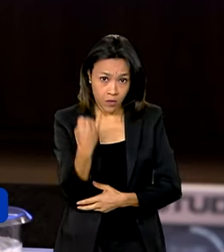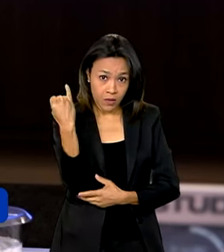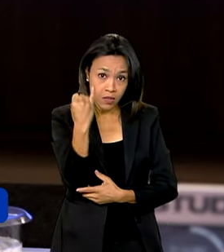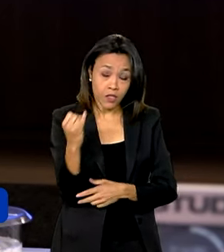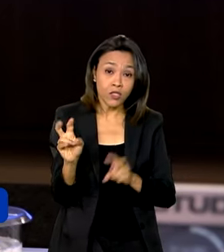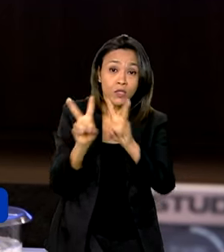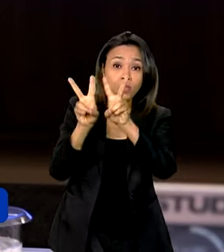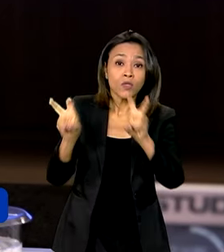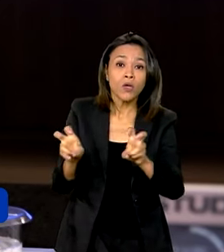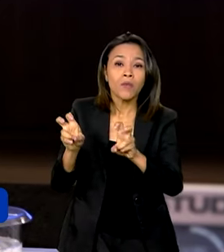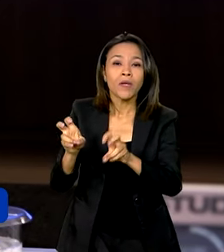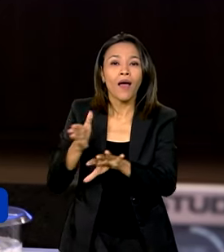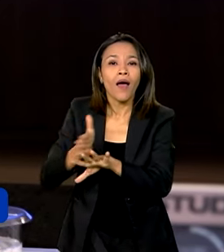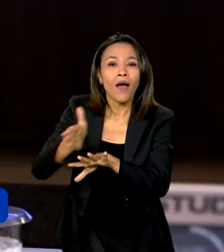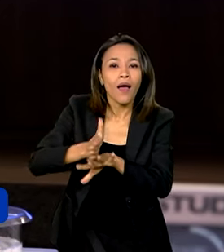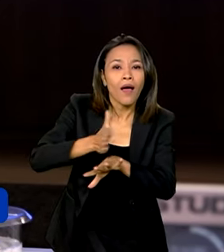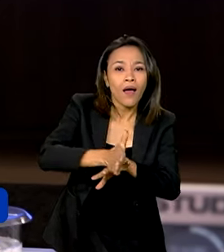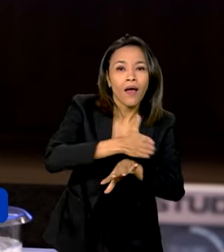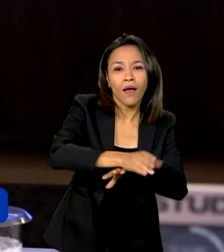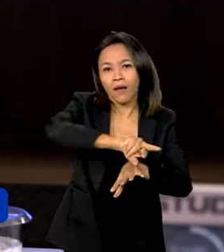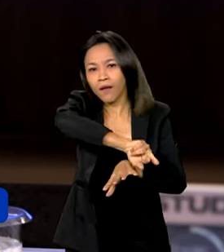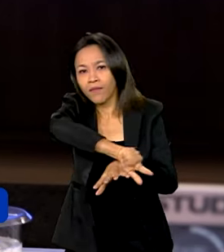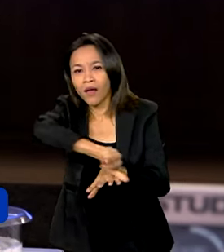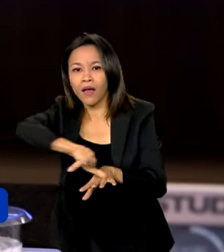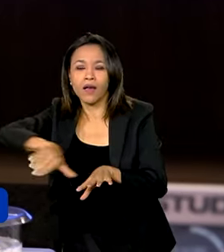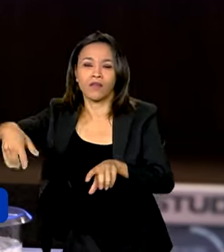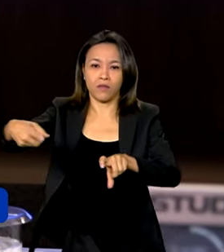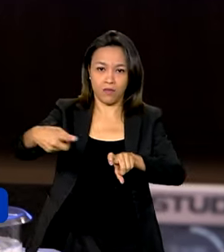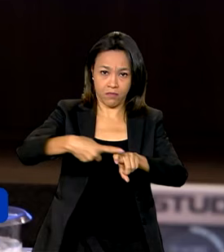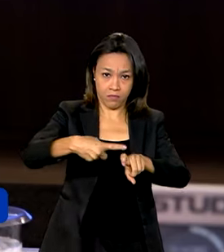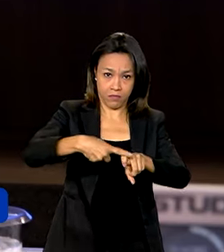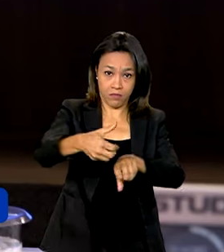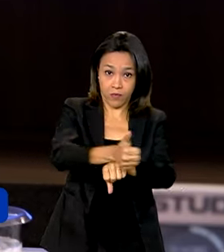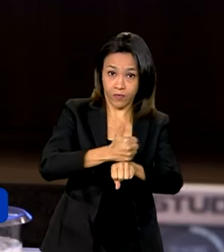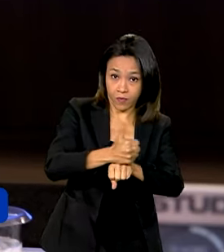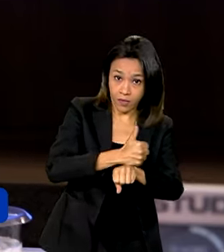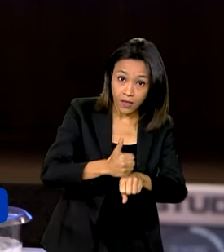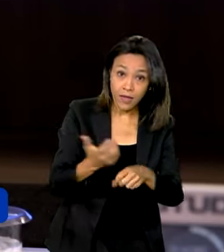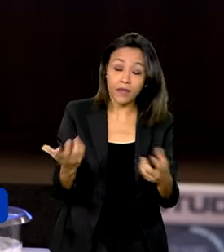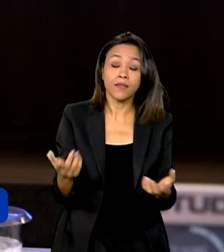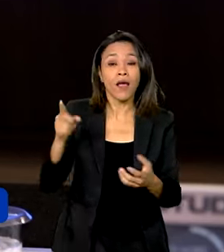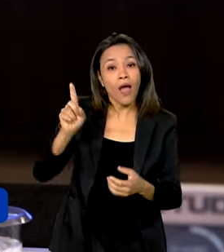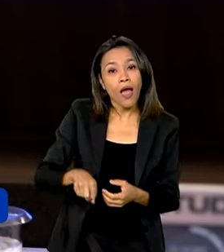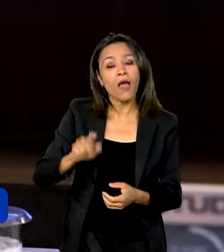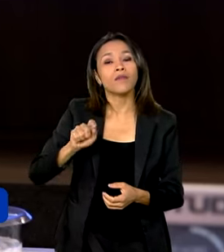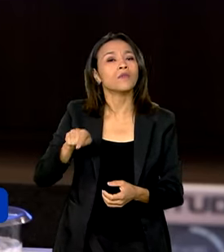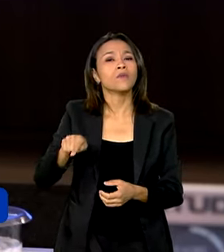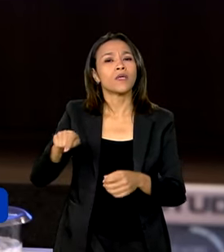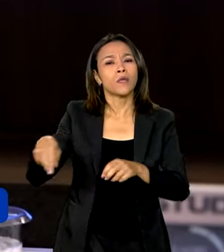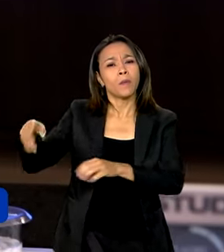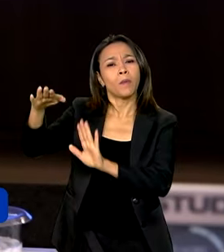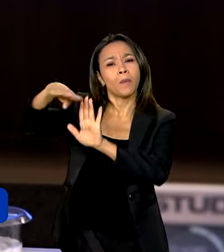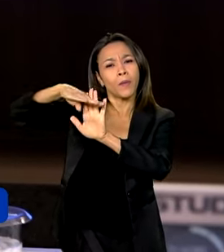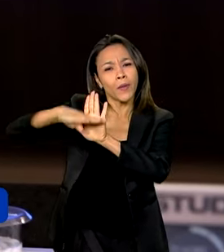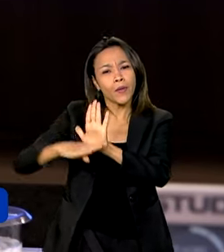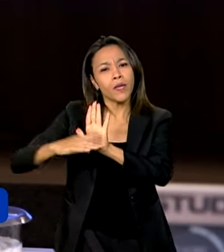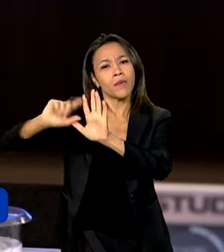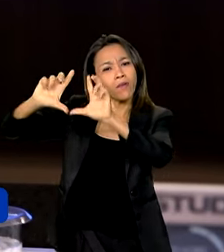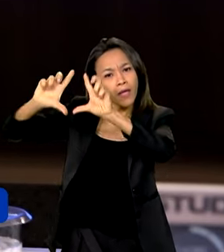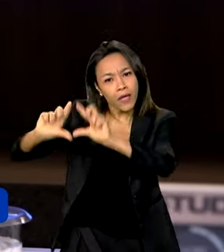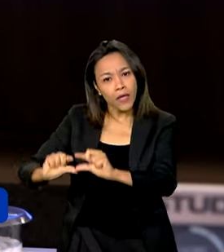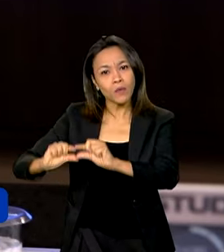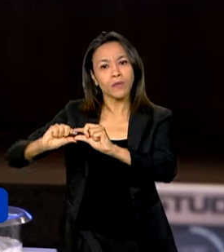acesso a especialistas da mesma forma como que é o programa que vai garantir a redução do tempo de espera